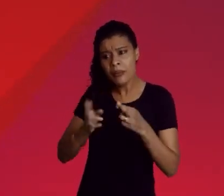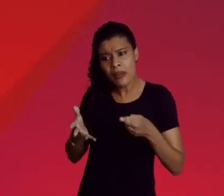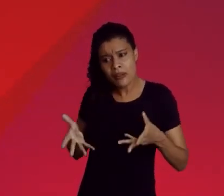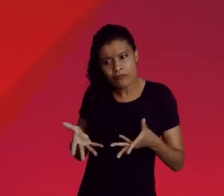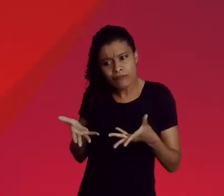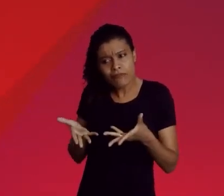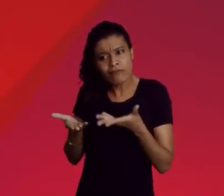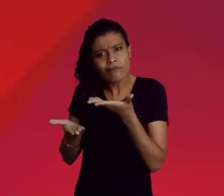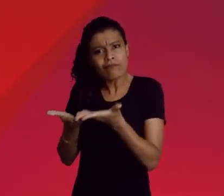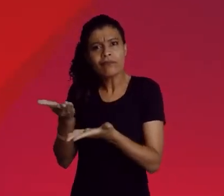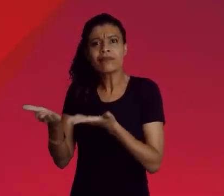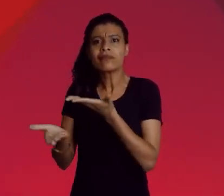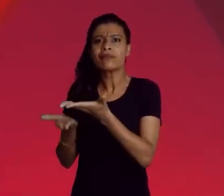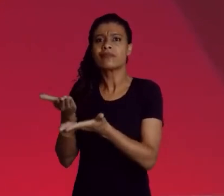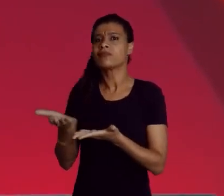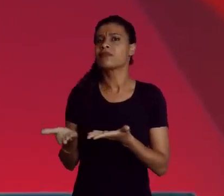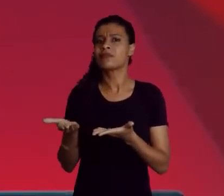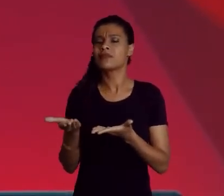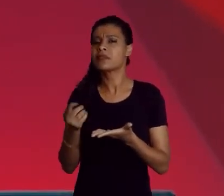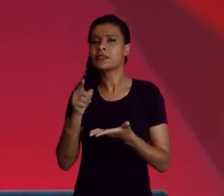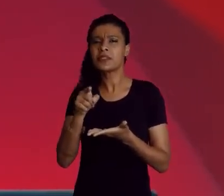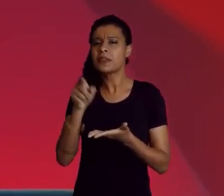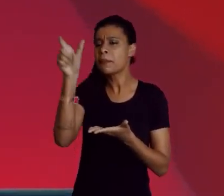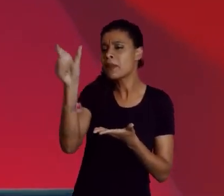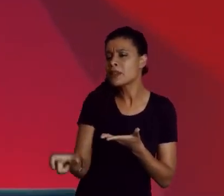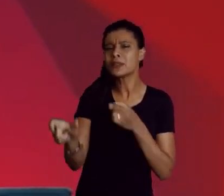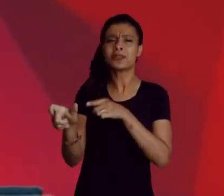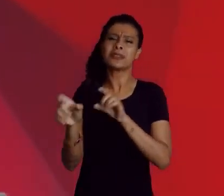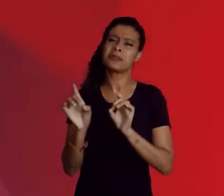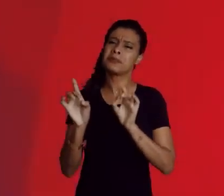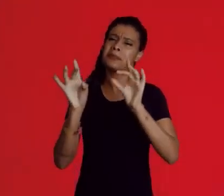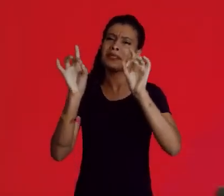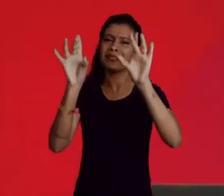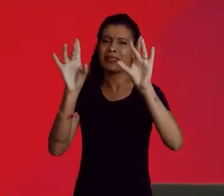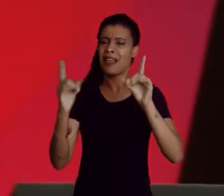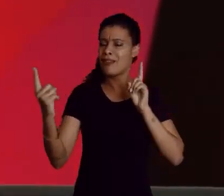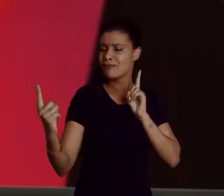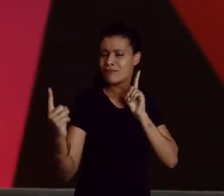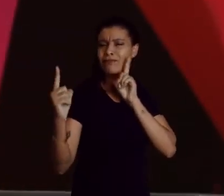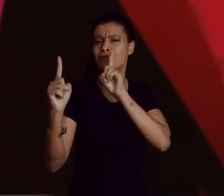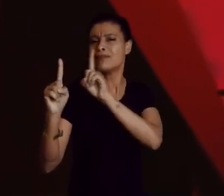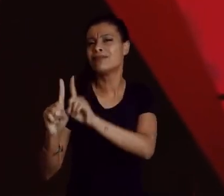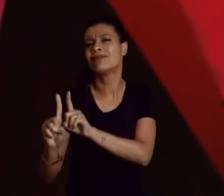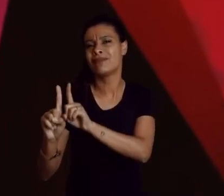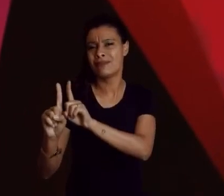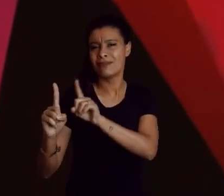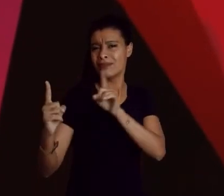Entenda que o seu maior tesouro é a pessoa que está do seu lado. O lugar mais bonito do mundo é estar do lado de quem você ama.